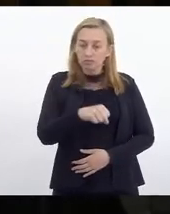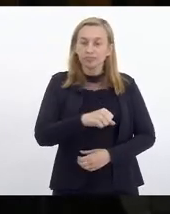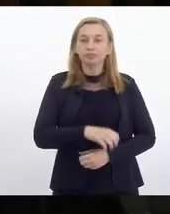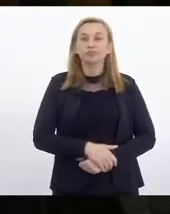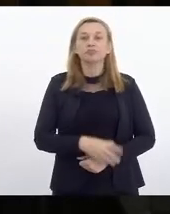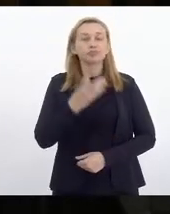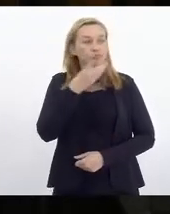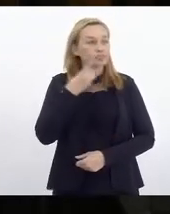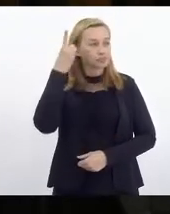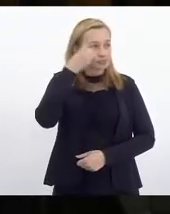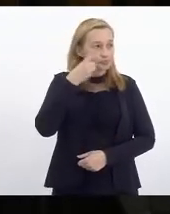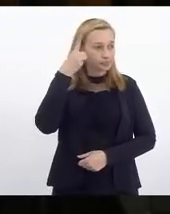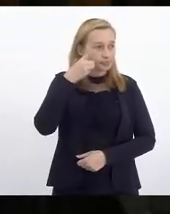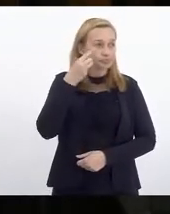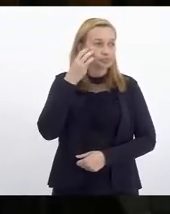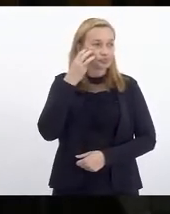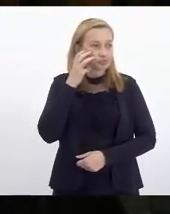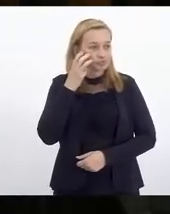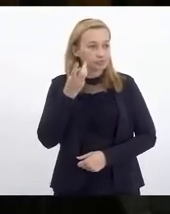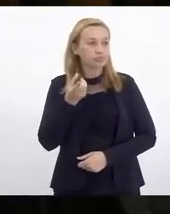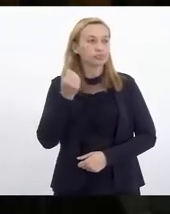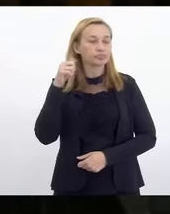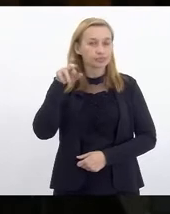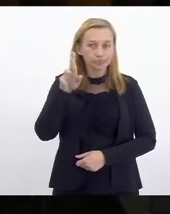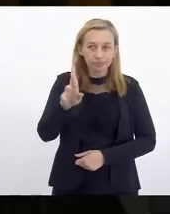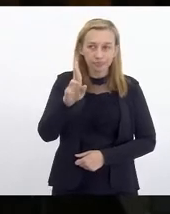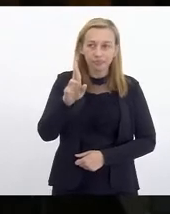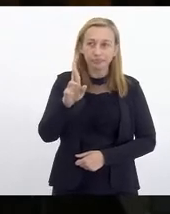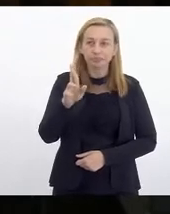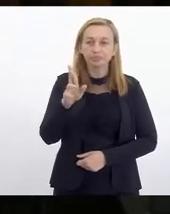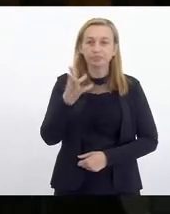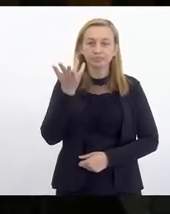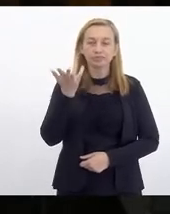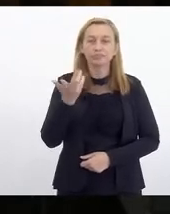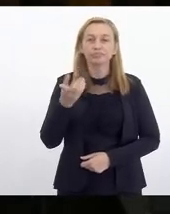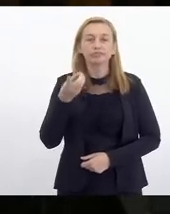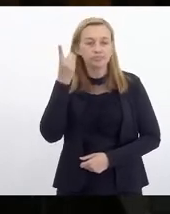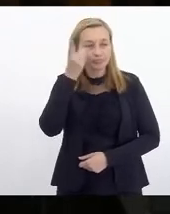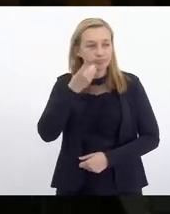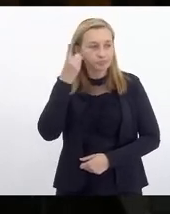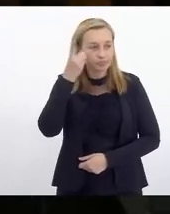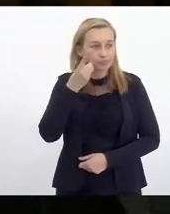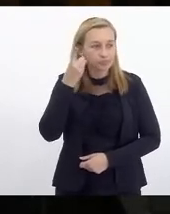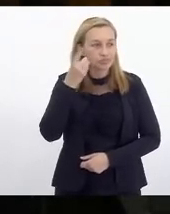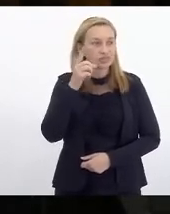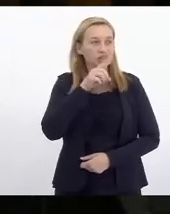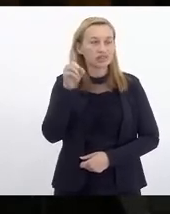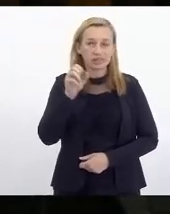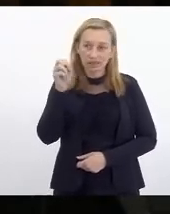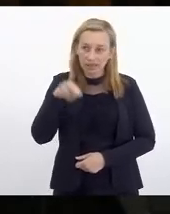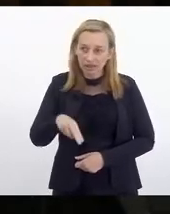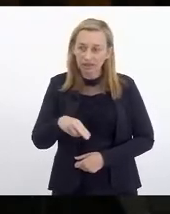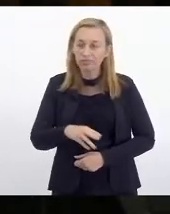do deputado Valdec, do deputado Eliomar, da deputada Zeidan,